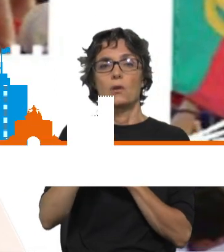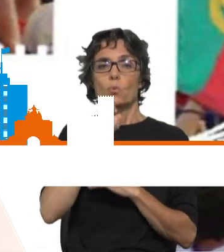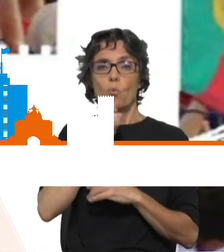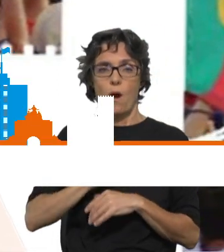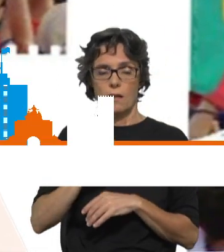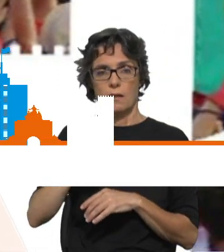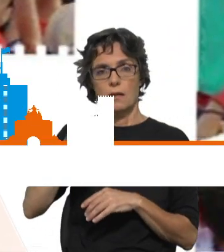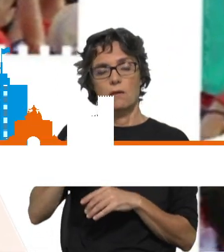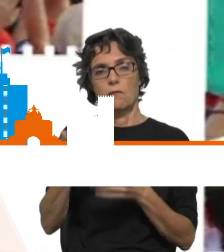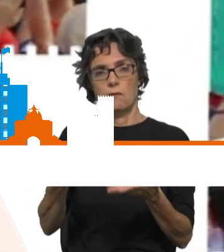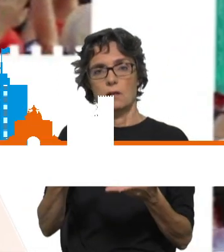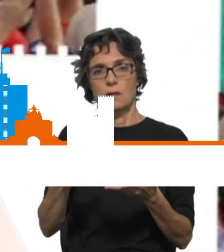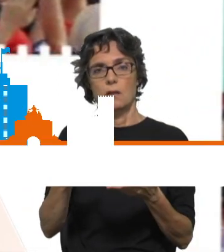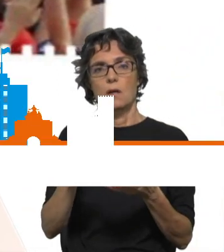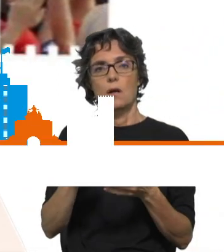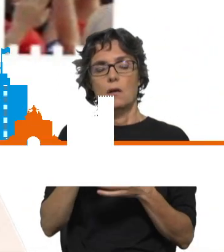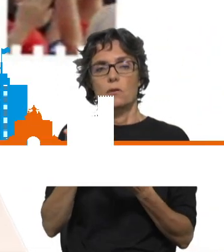das irmãs,